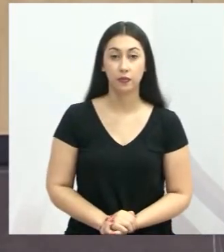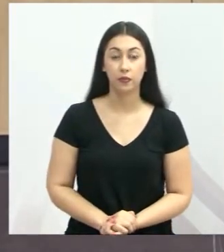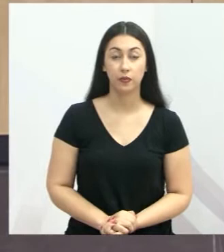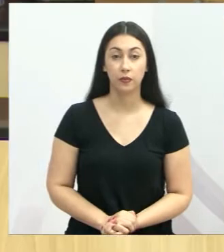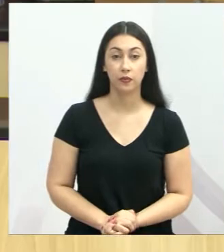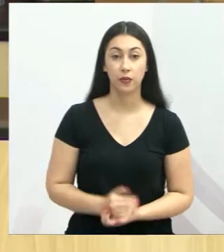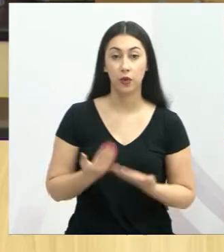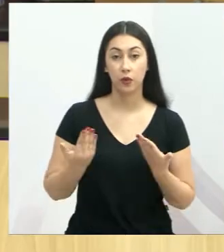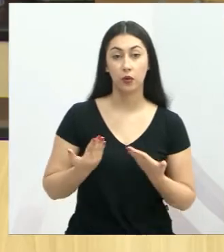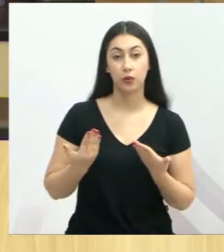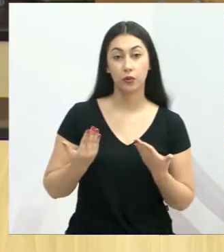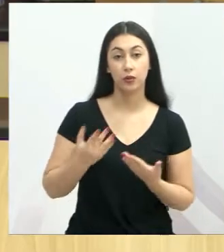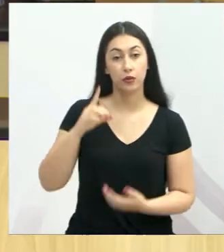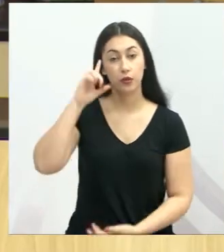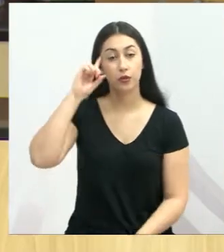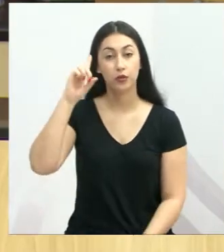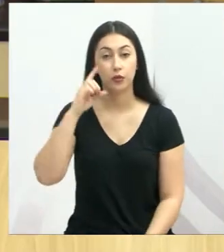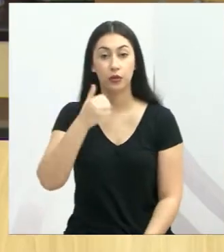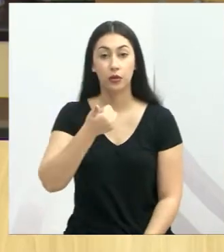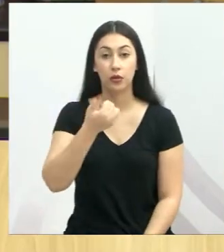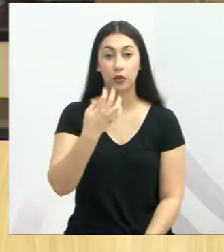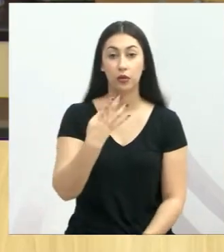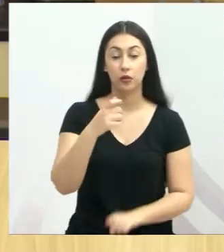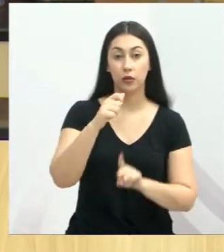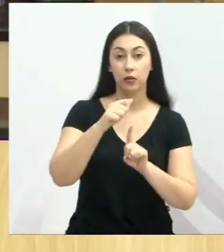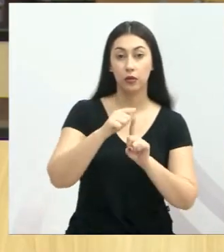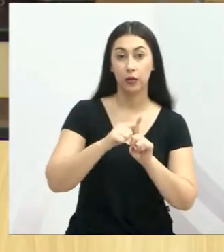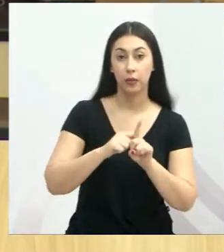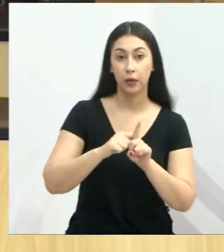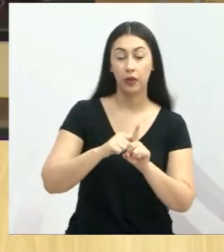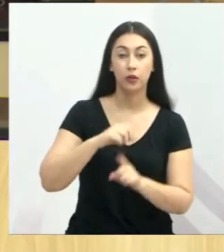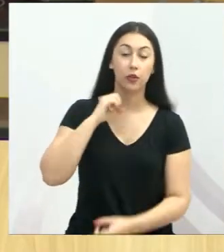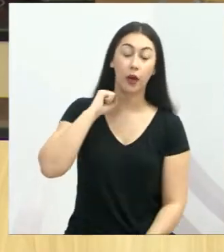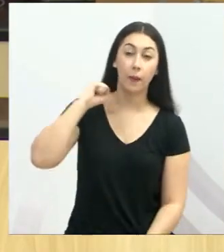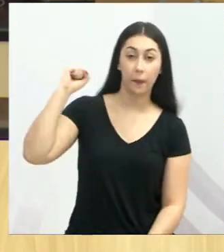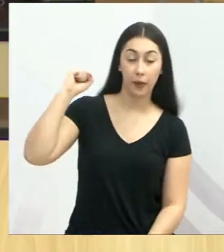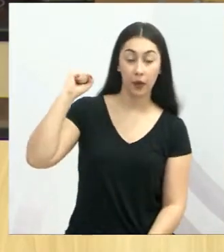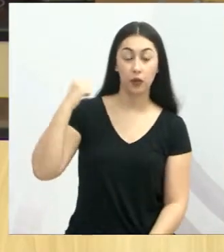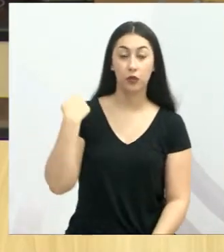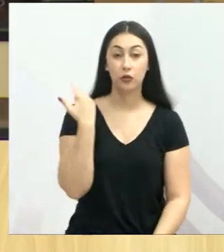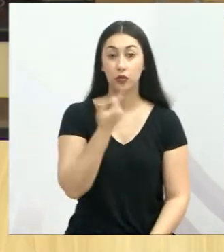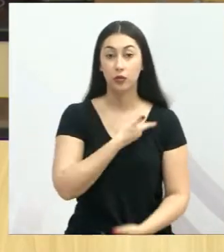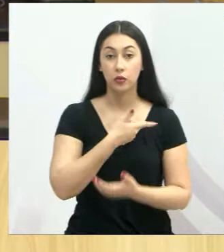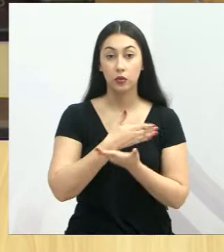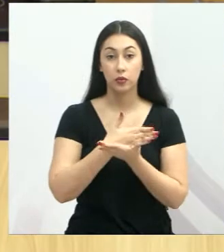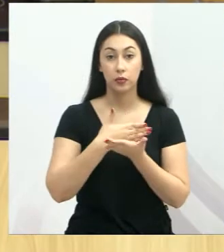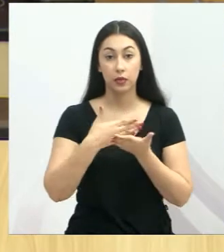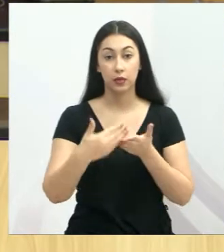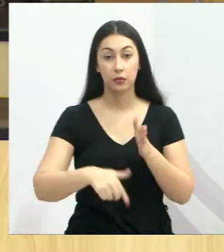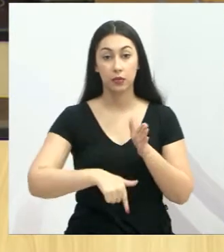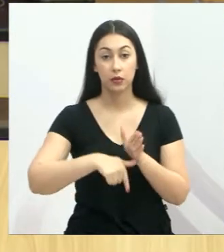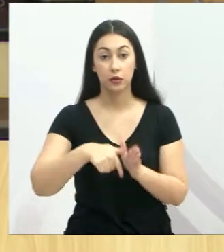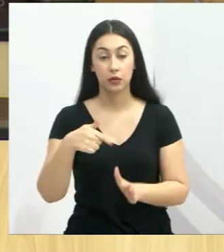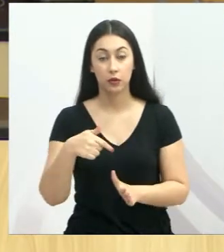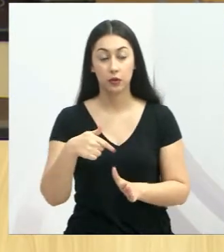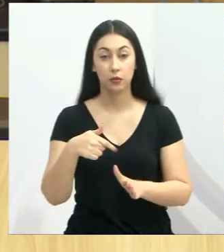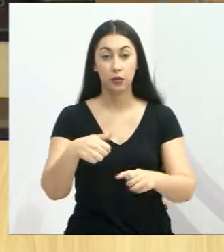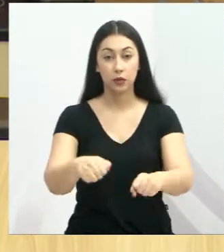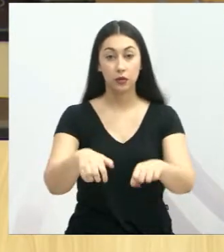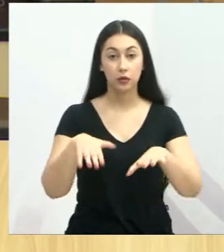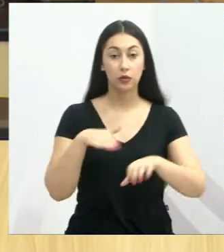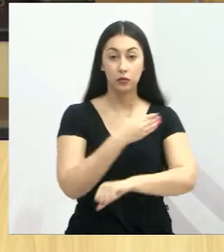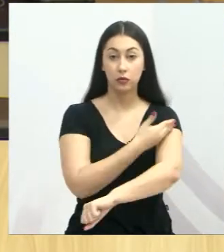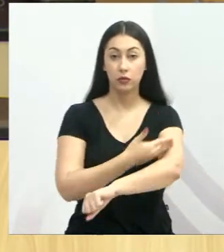Na presente data, de 14 de abril, às 9h12, para darmos início à 7ª sessão ordinária do